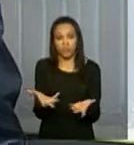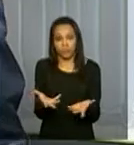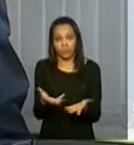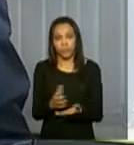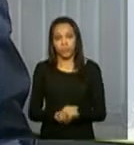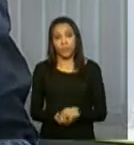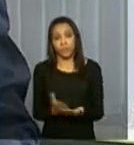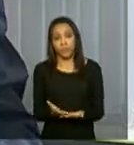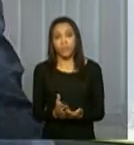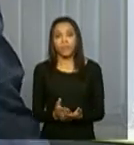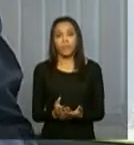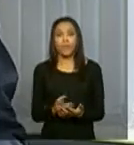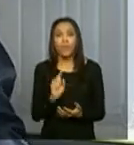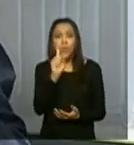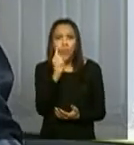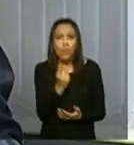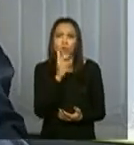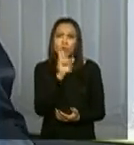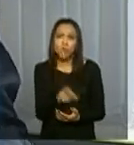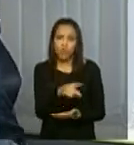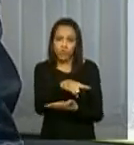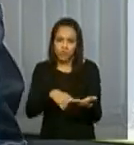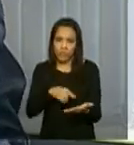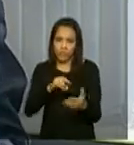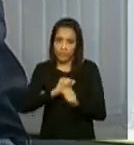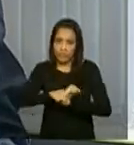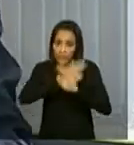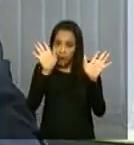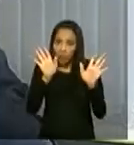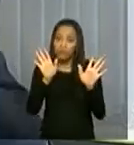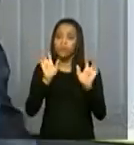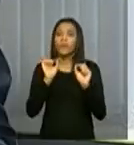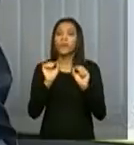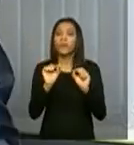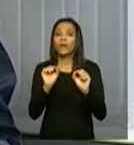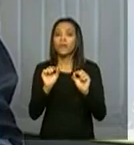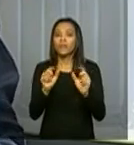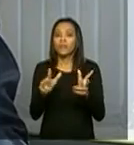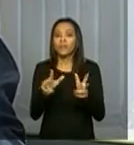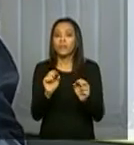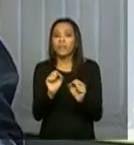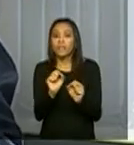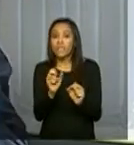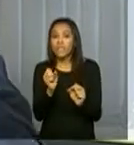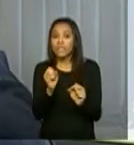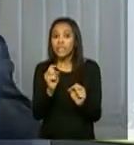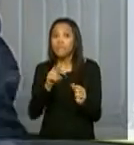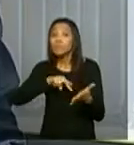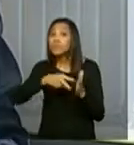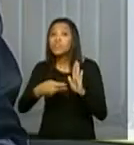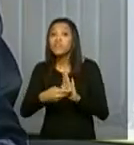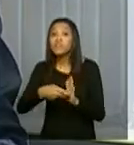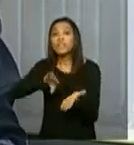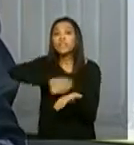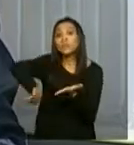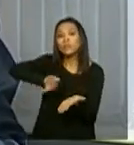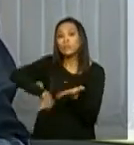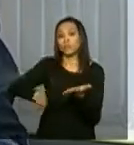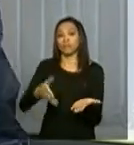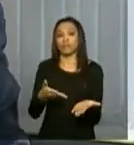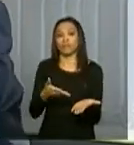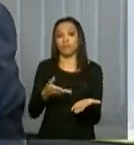completadas portanto um resultado negativo neste caso significa é não detenção não significa a exclusão